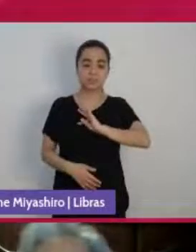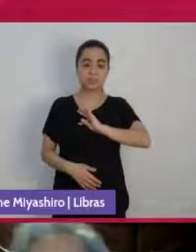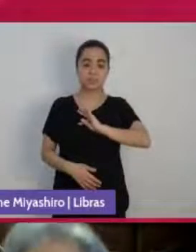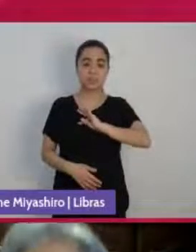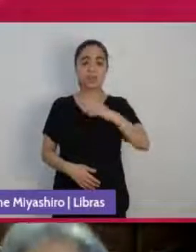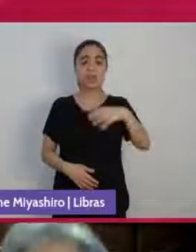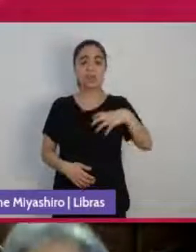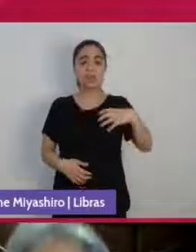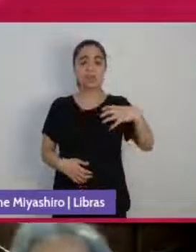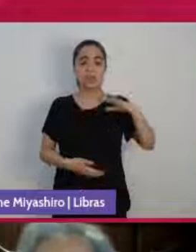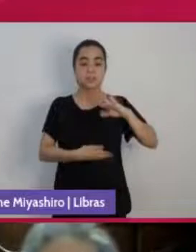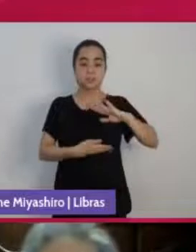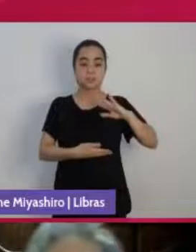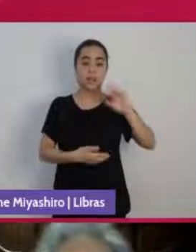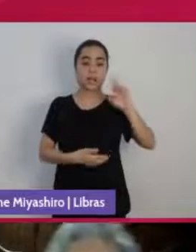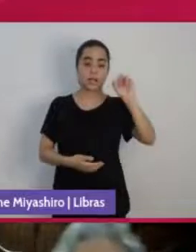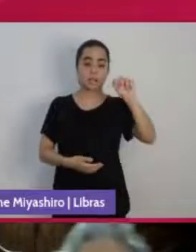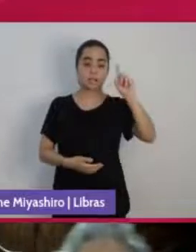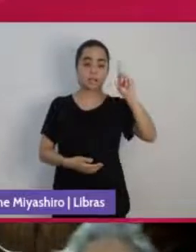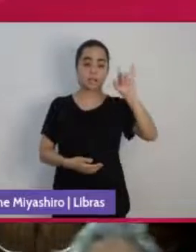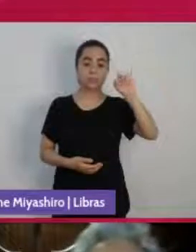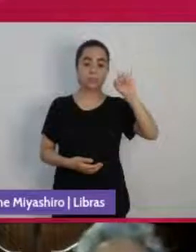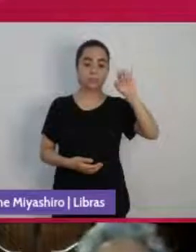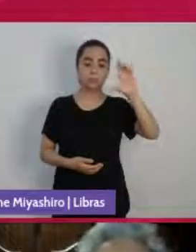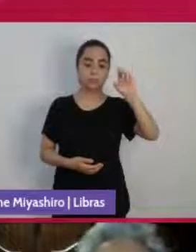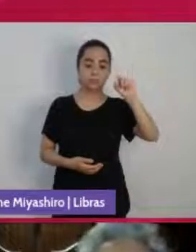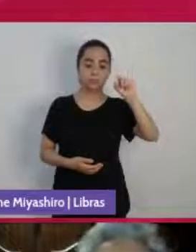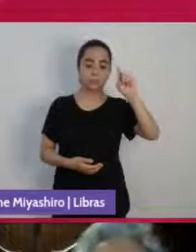mais idade. Por quê?